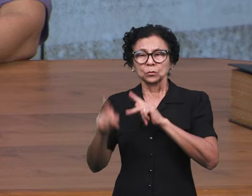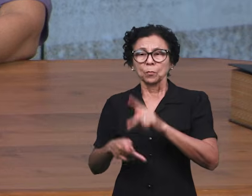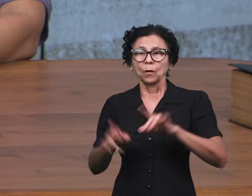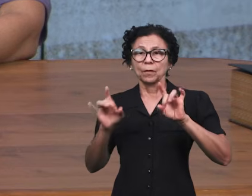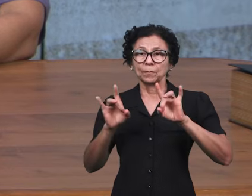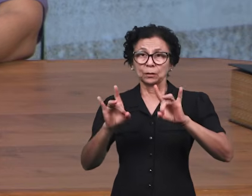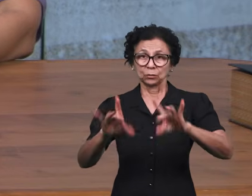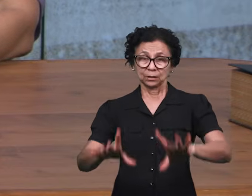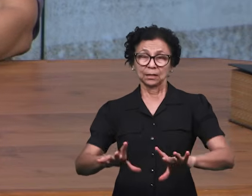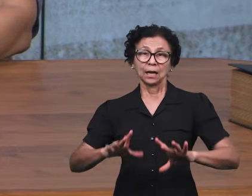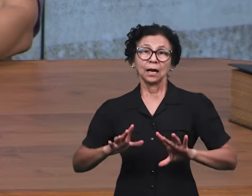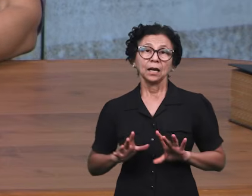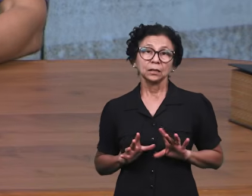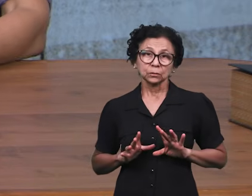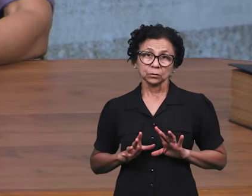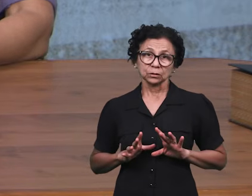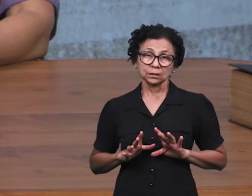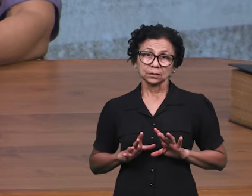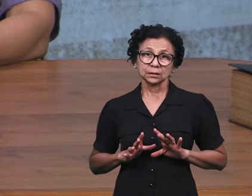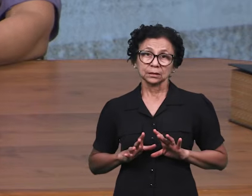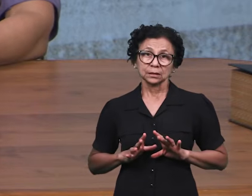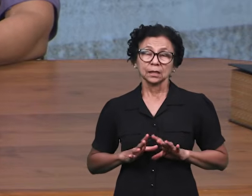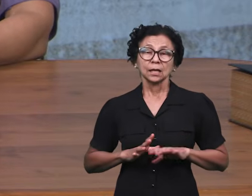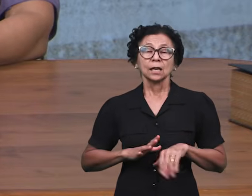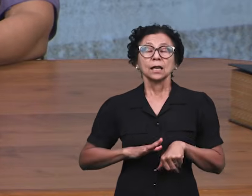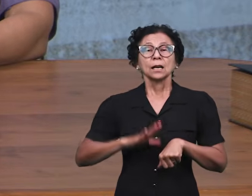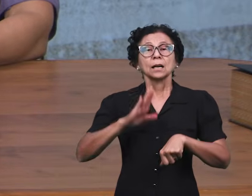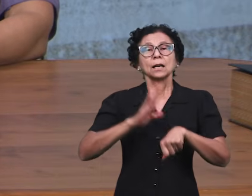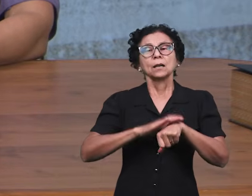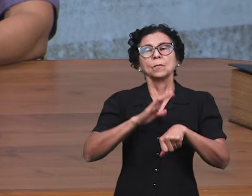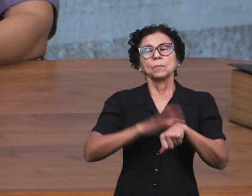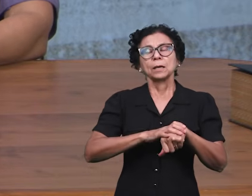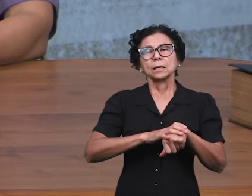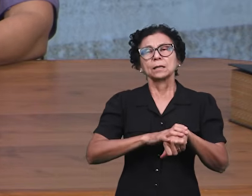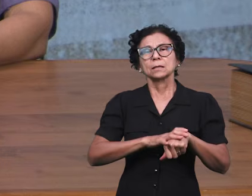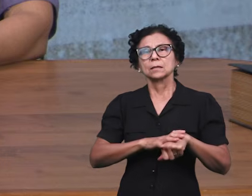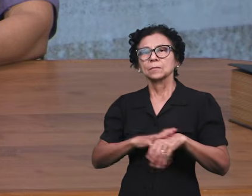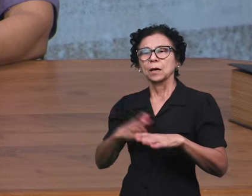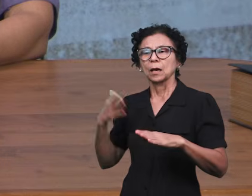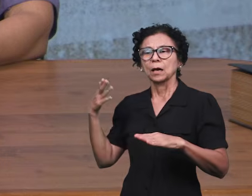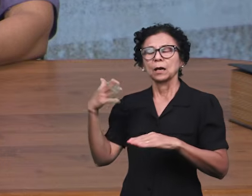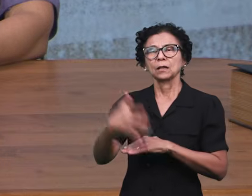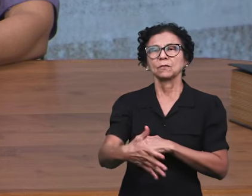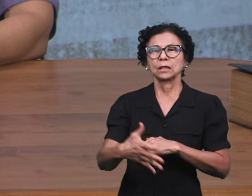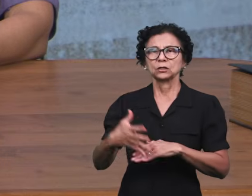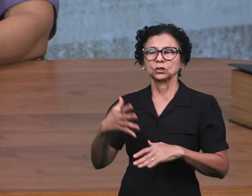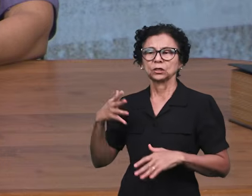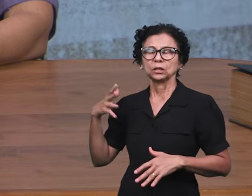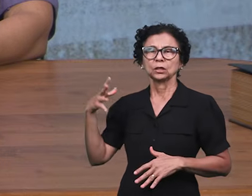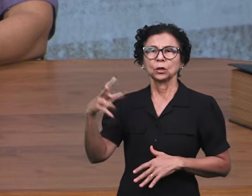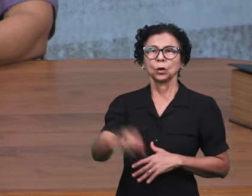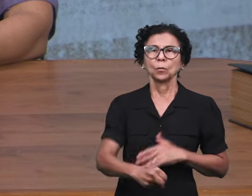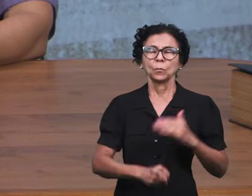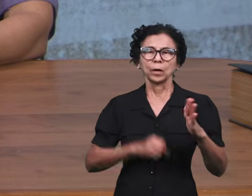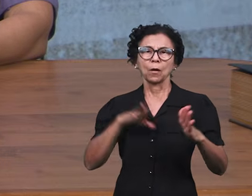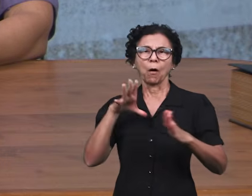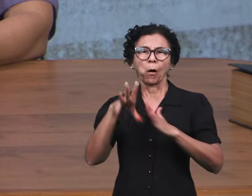E não houve quem movesse a asa, ou abrisse a boca, ou murmurasse.